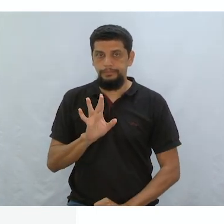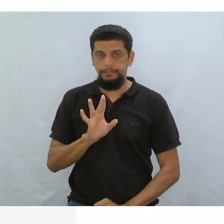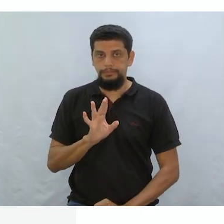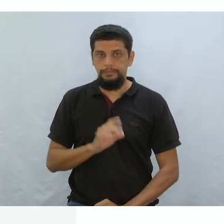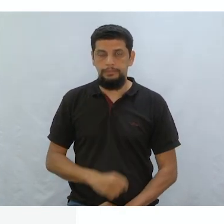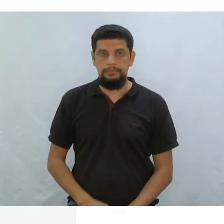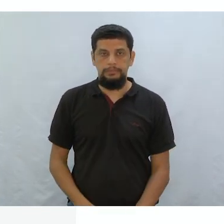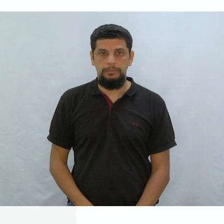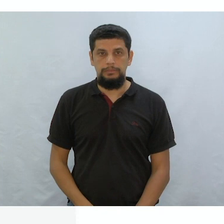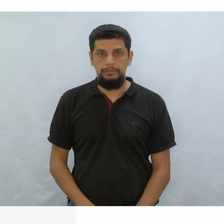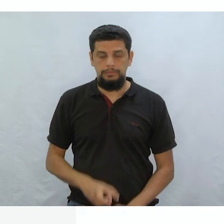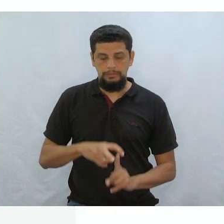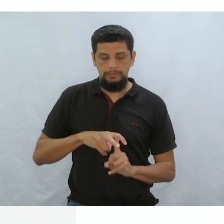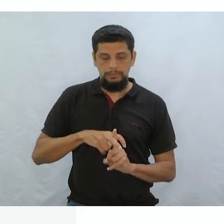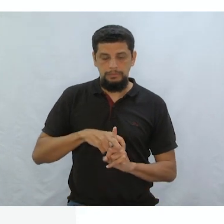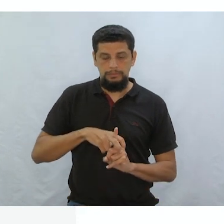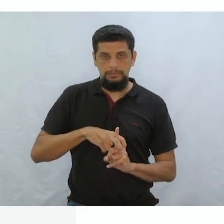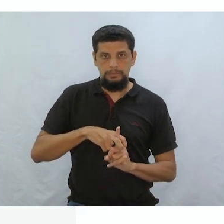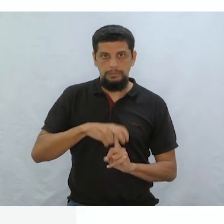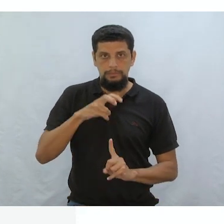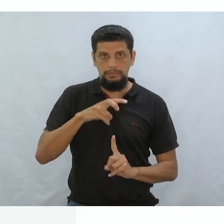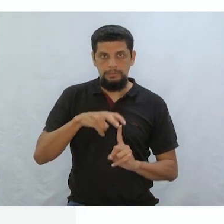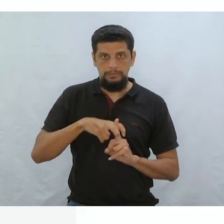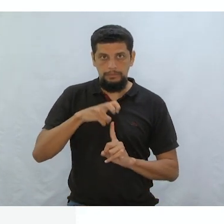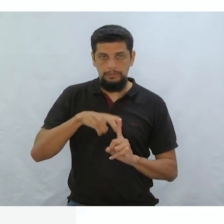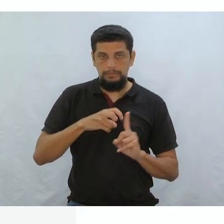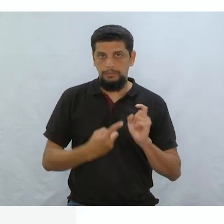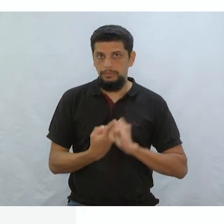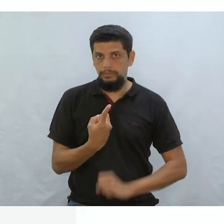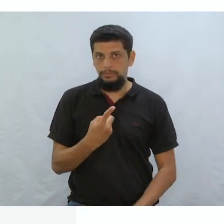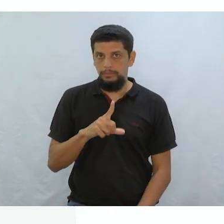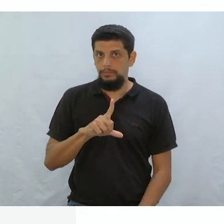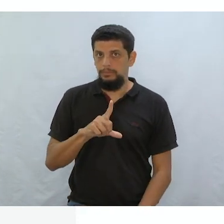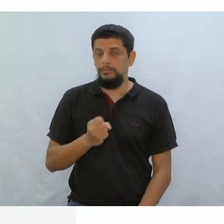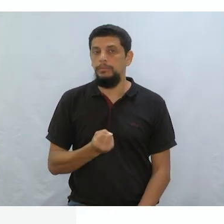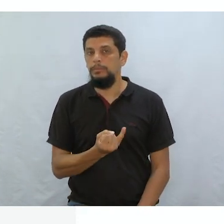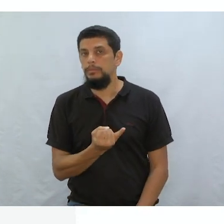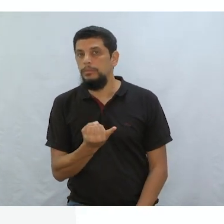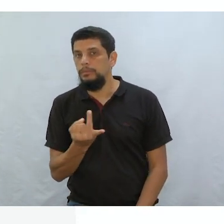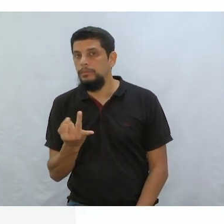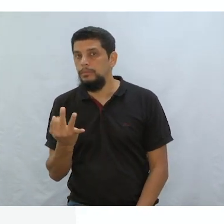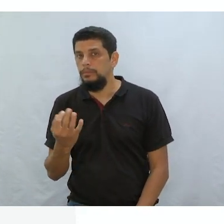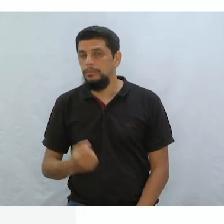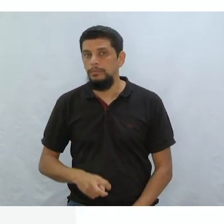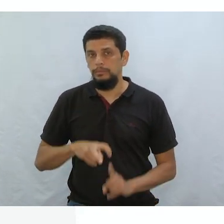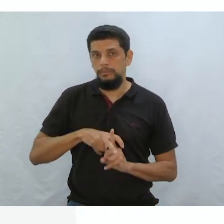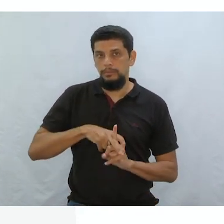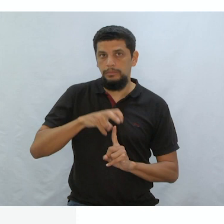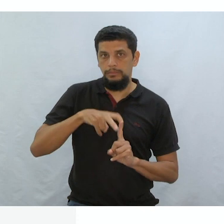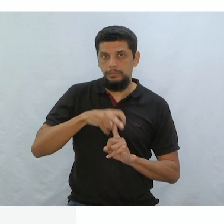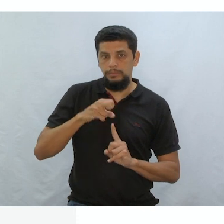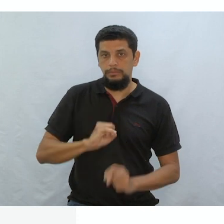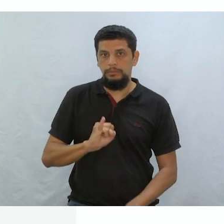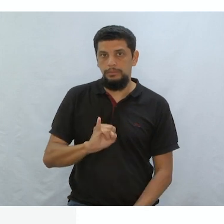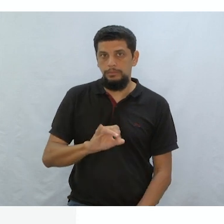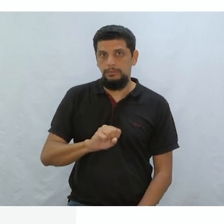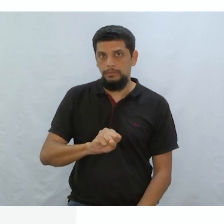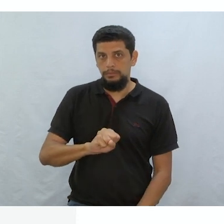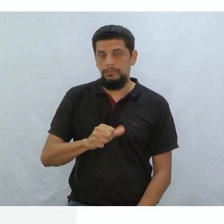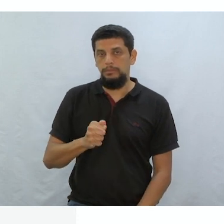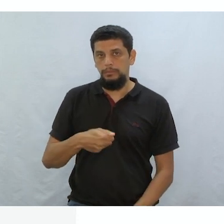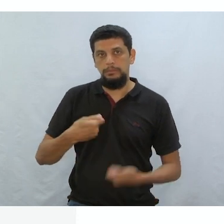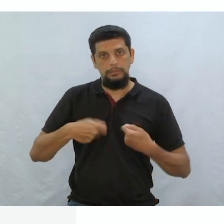somente garrafas com 1 litro. Quantas garrafas ela terá que